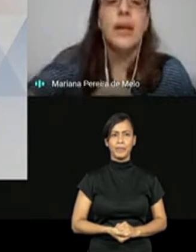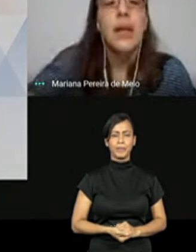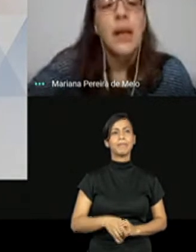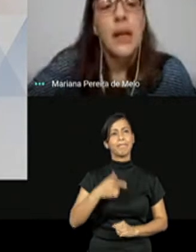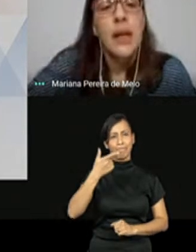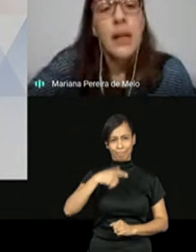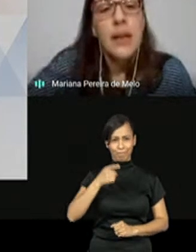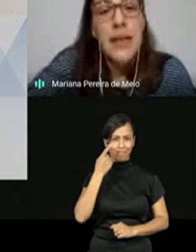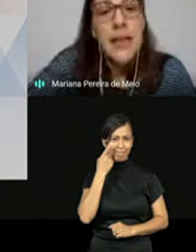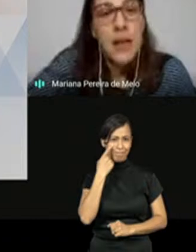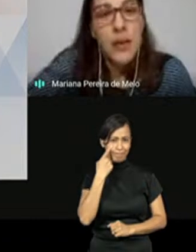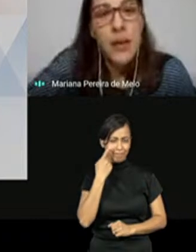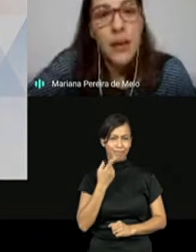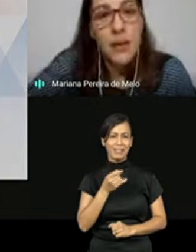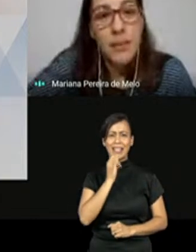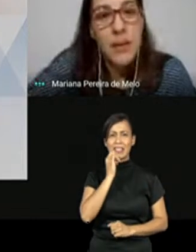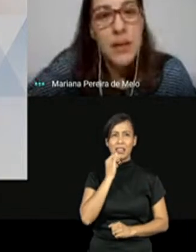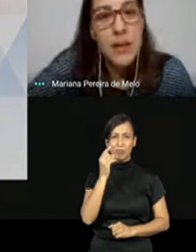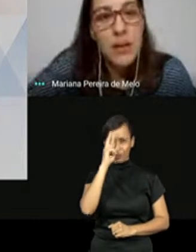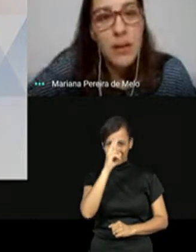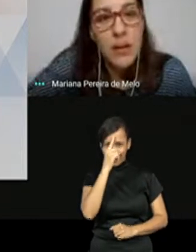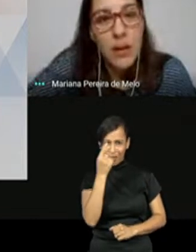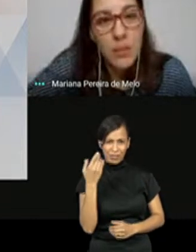Olha, nesse caso aqui,